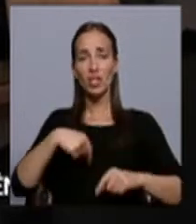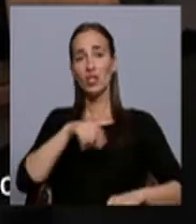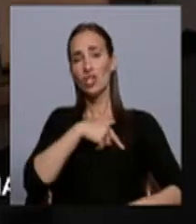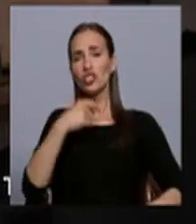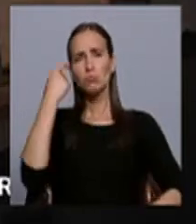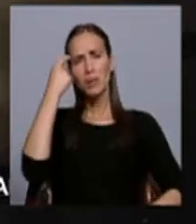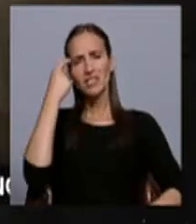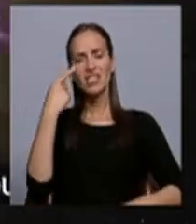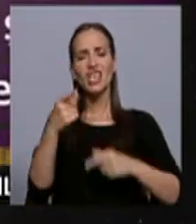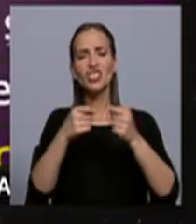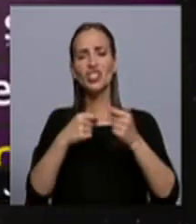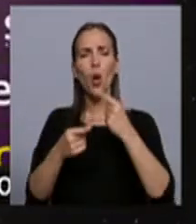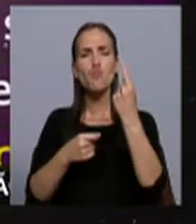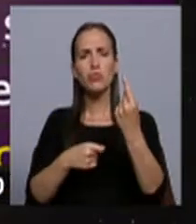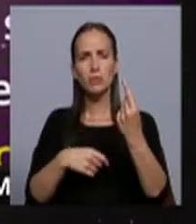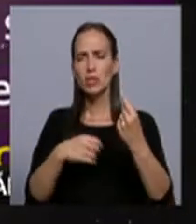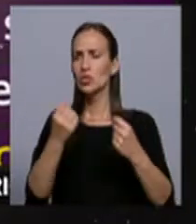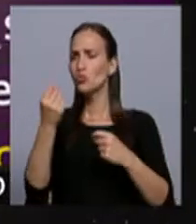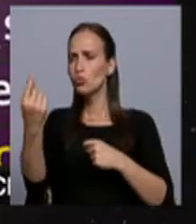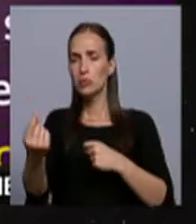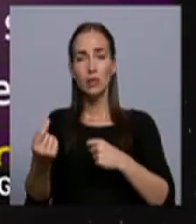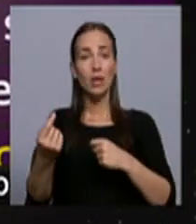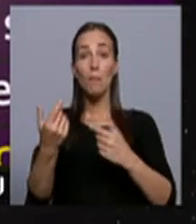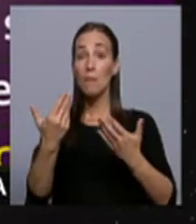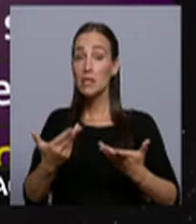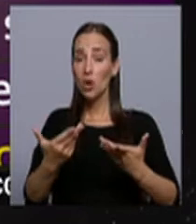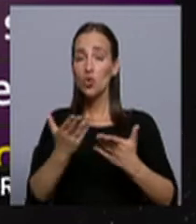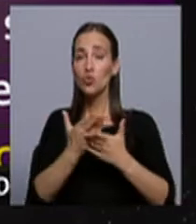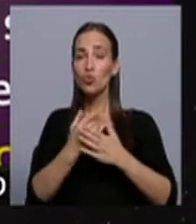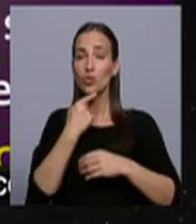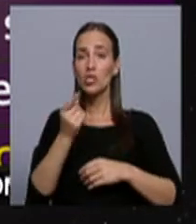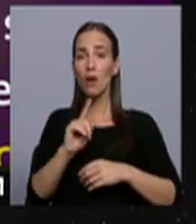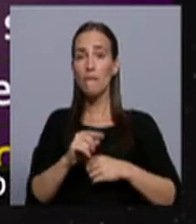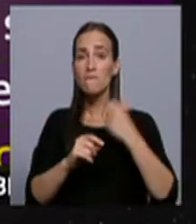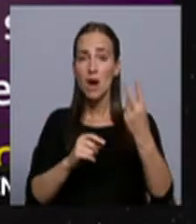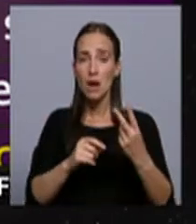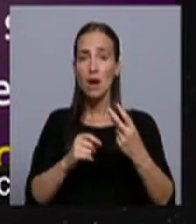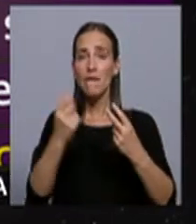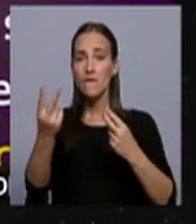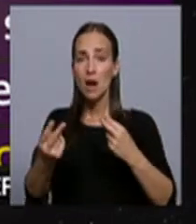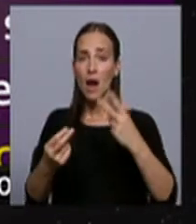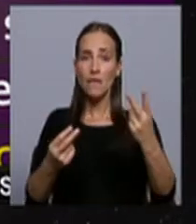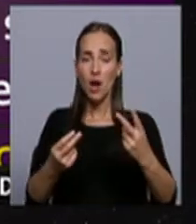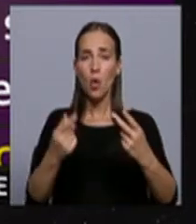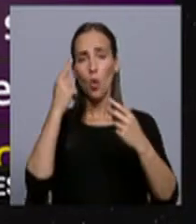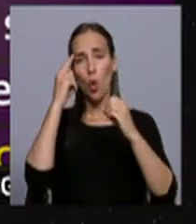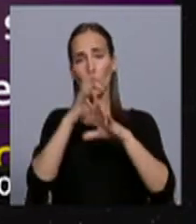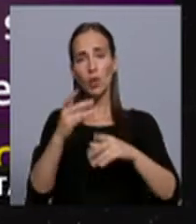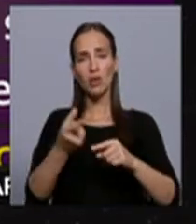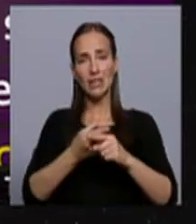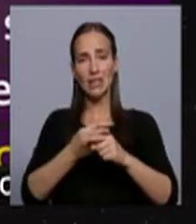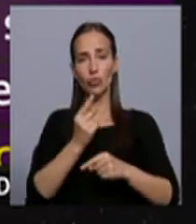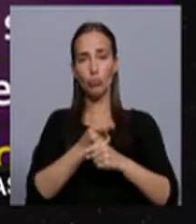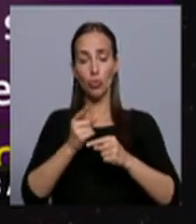que diz este estudo é o seguinte: bom, nós olhámos aqui para uma série de estrelas que nós pensávamos que eram estrelas isoladas, mas que